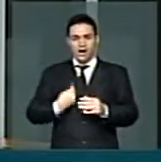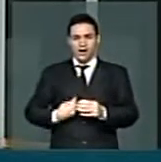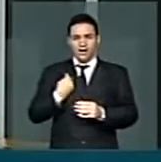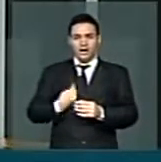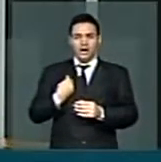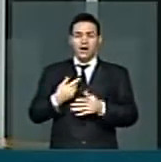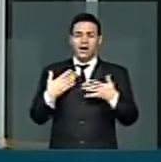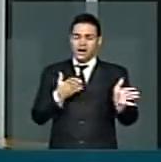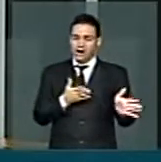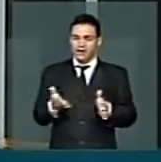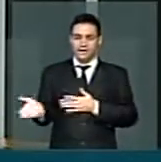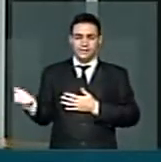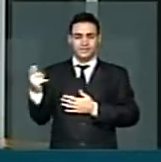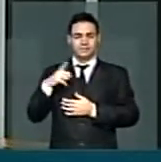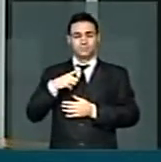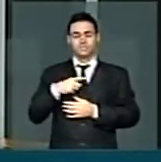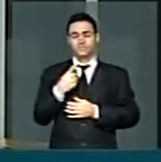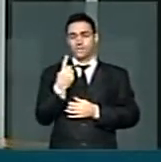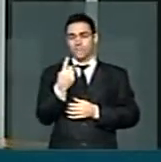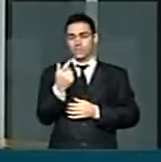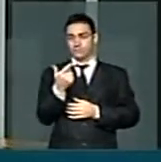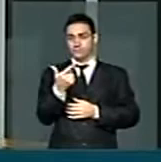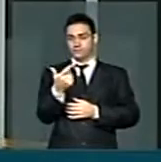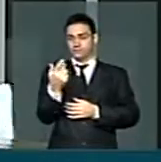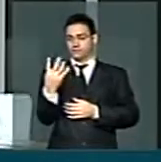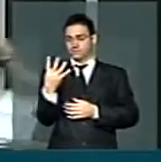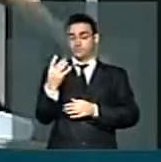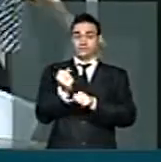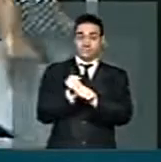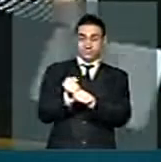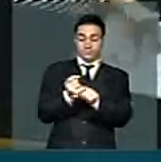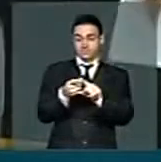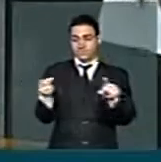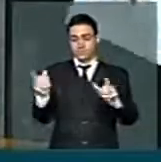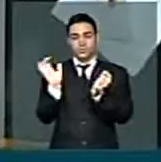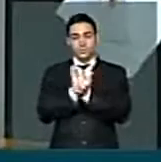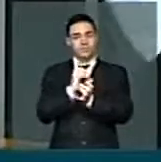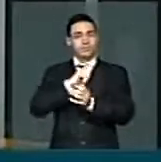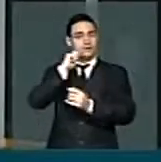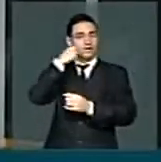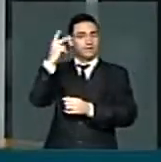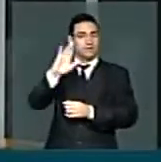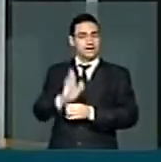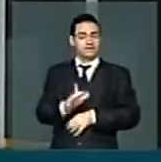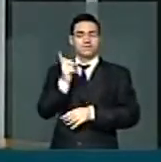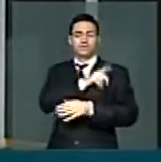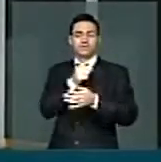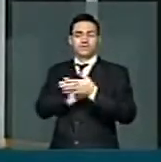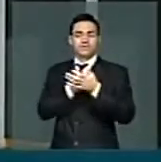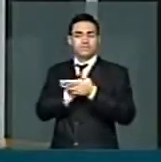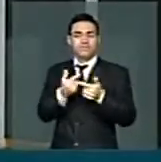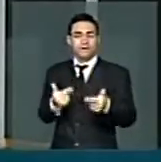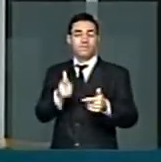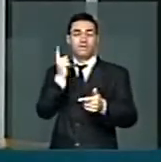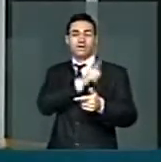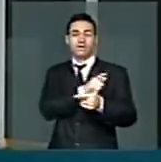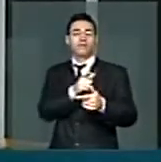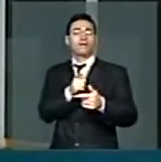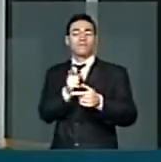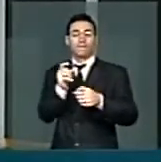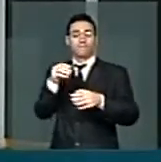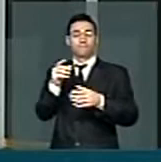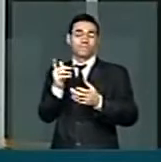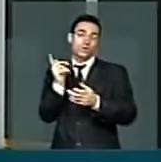então, e ao longo desses 124 anos, os negros brasileiros vêm lutando para encontrar seu lugar na